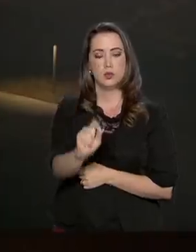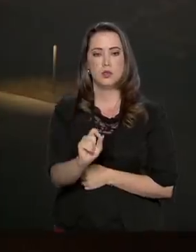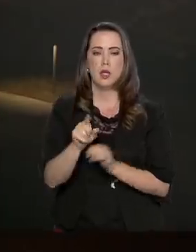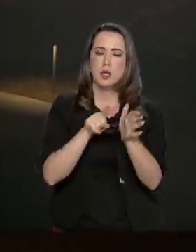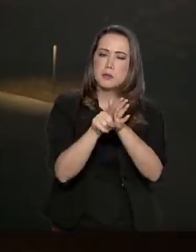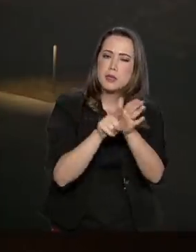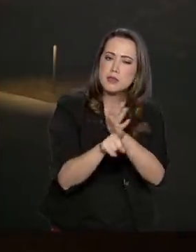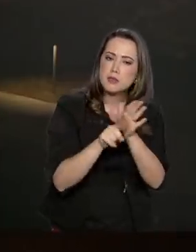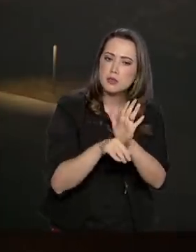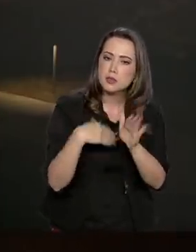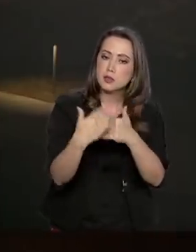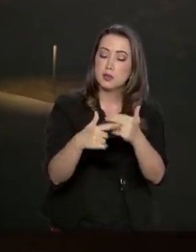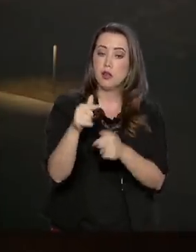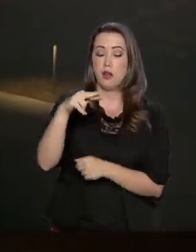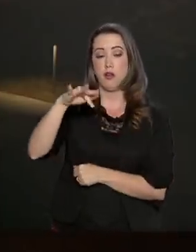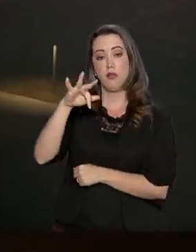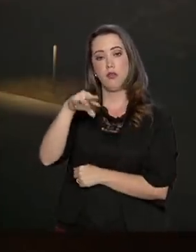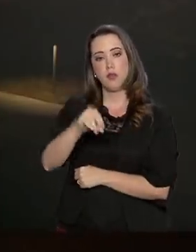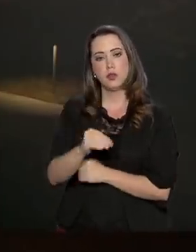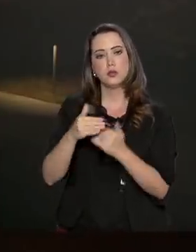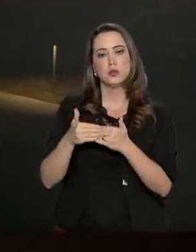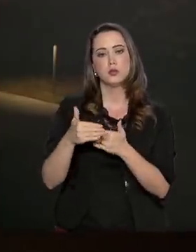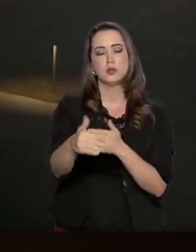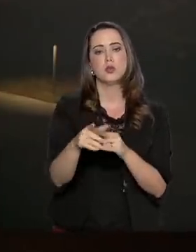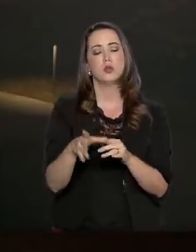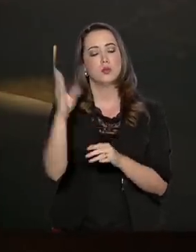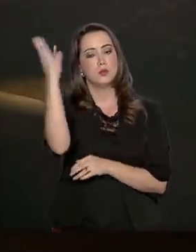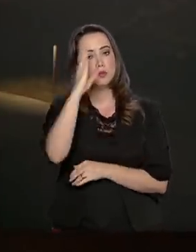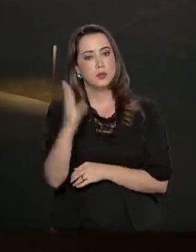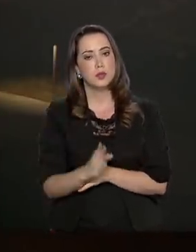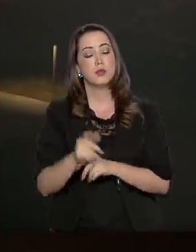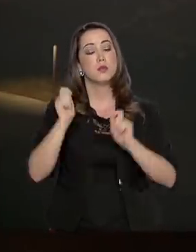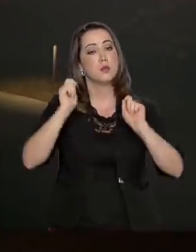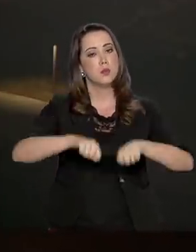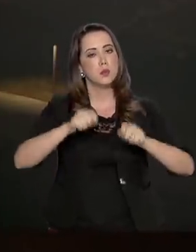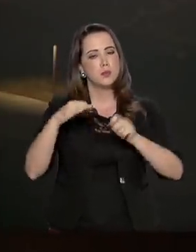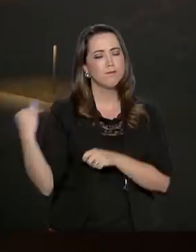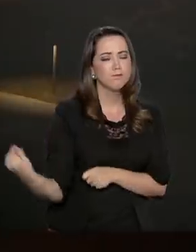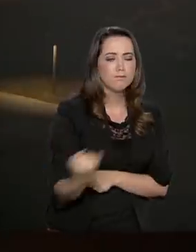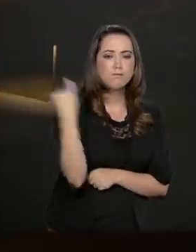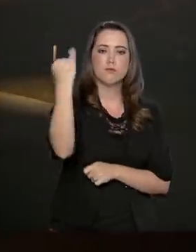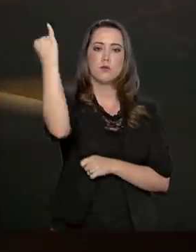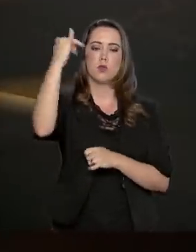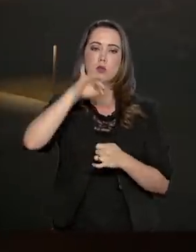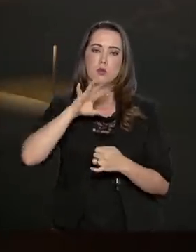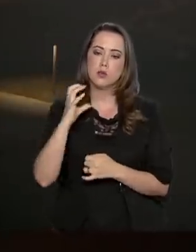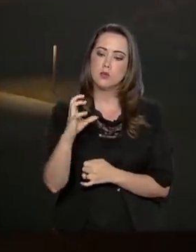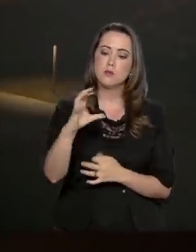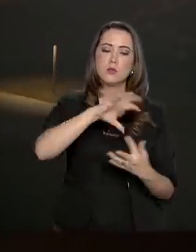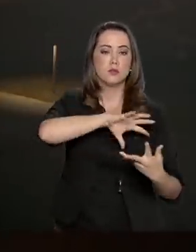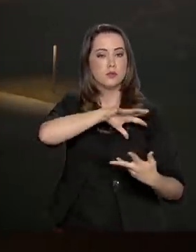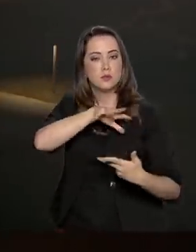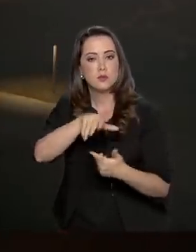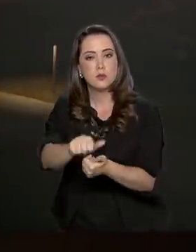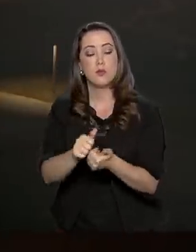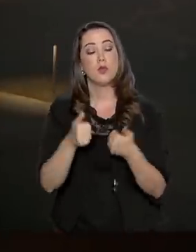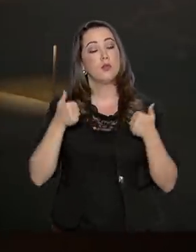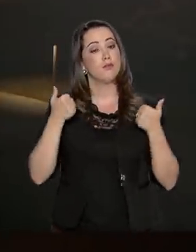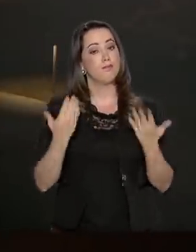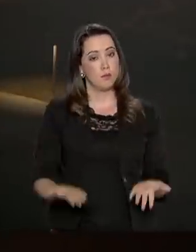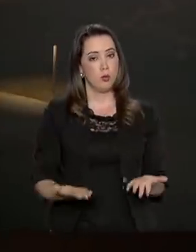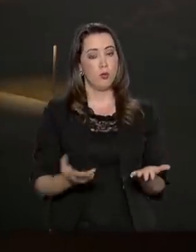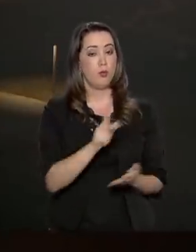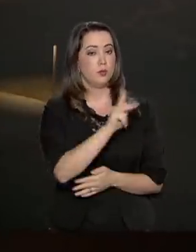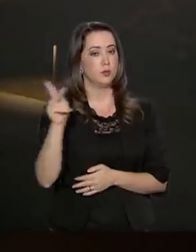as pesquisas com grafeno devem colocar o Brasil em posição de destaque no cenário científico mundial. Para isso,